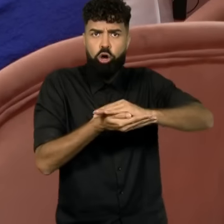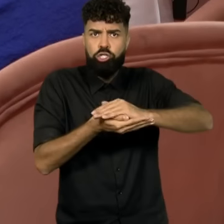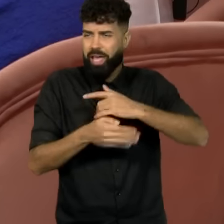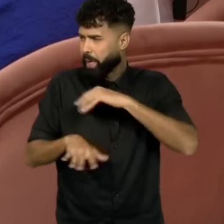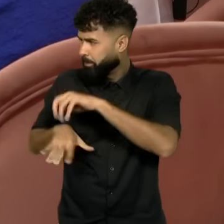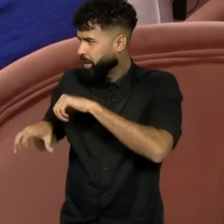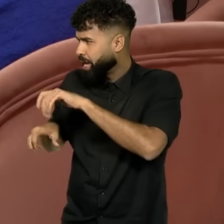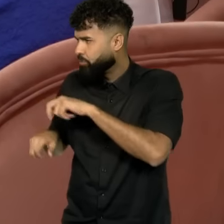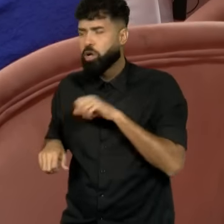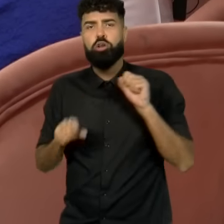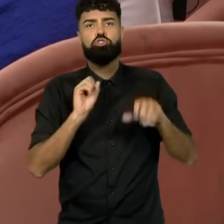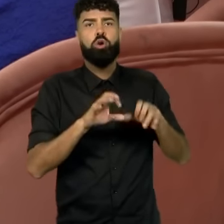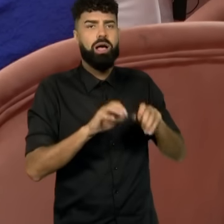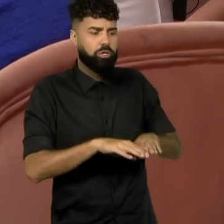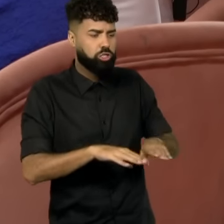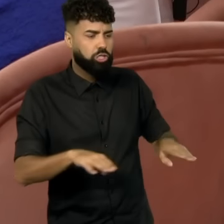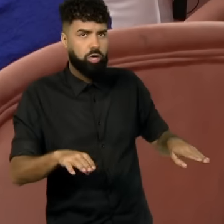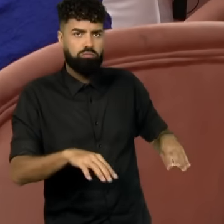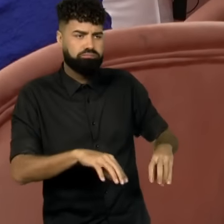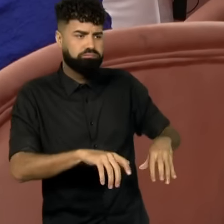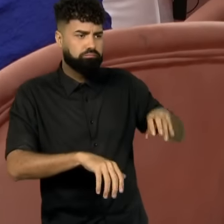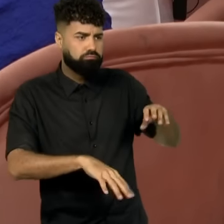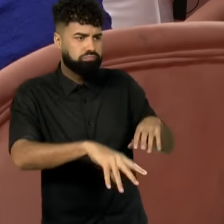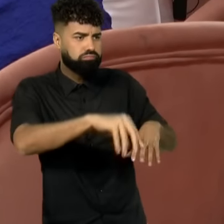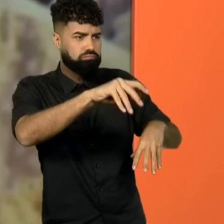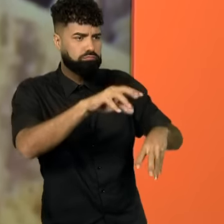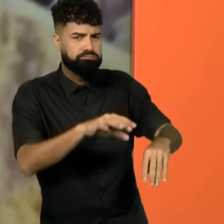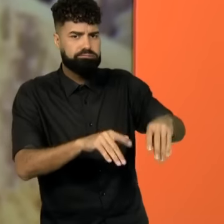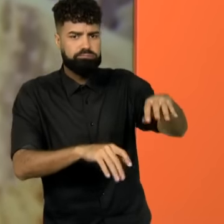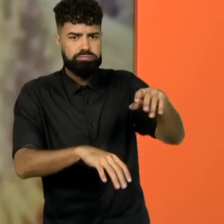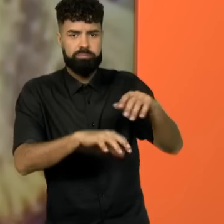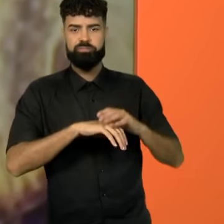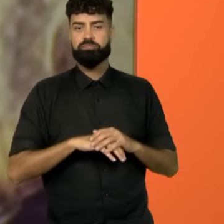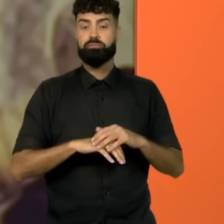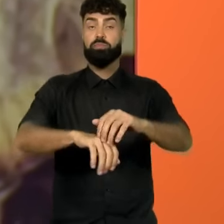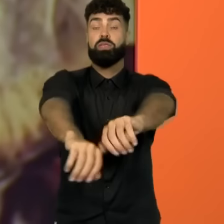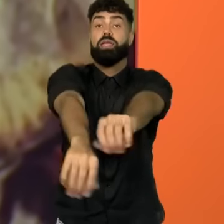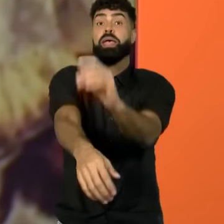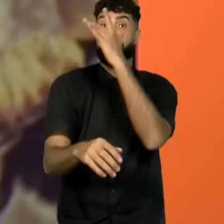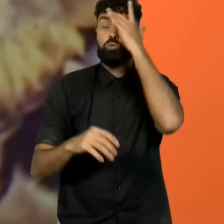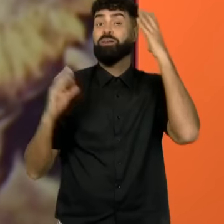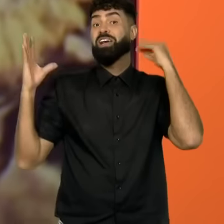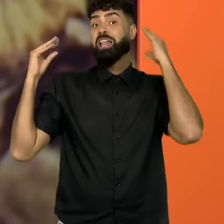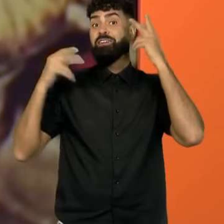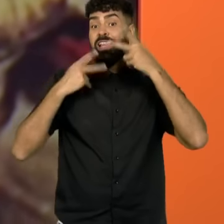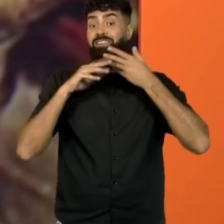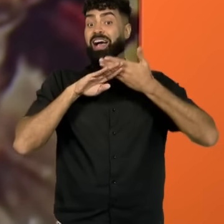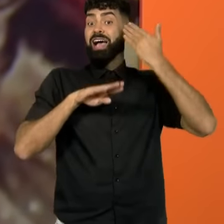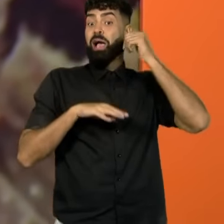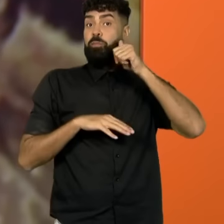praias, ela depositava no chão do casebre dela. E diziam que, quando ela era nova, né, ela tinha